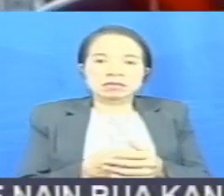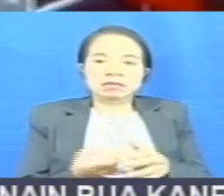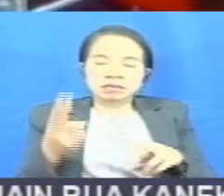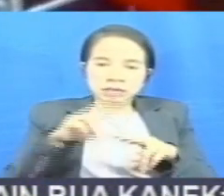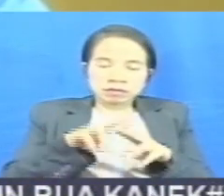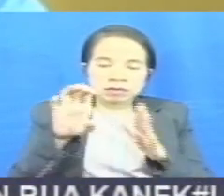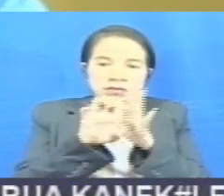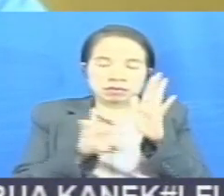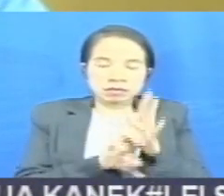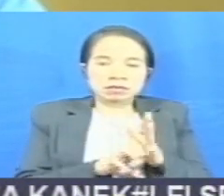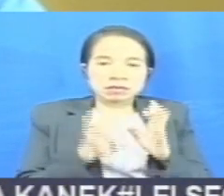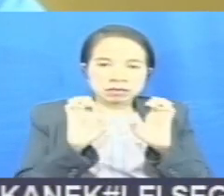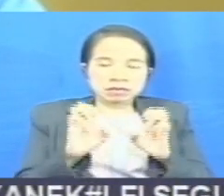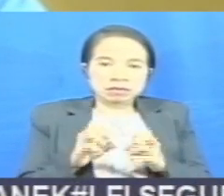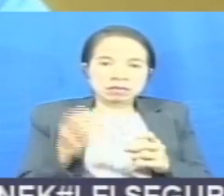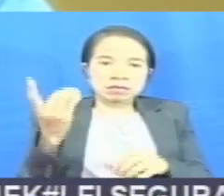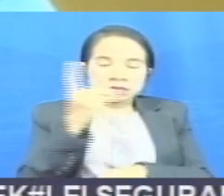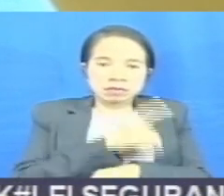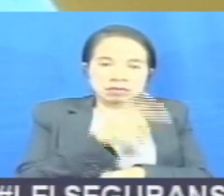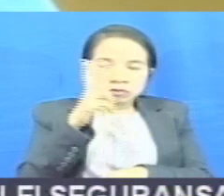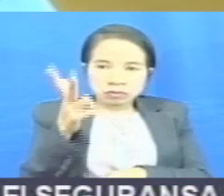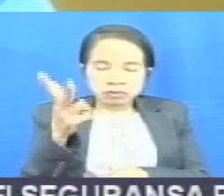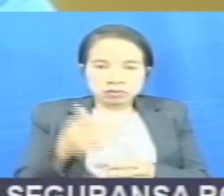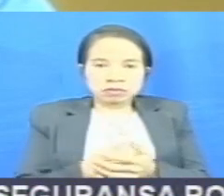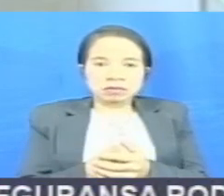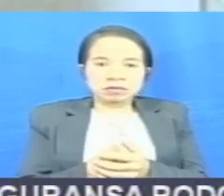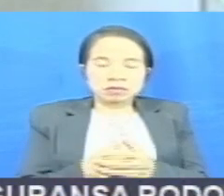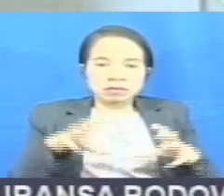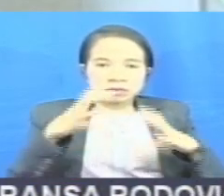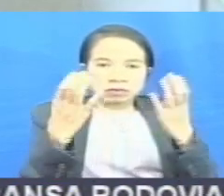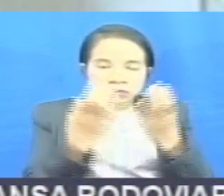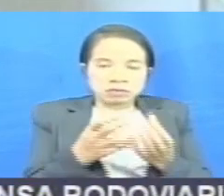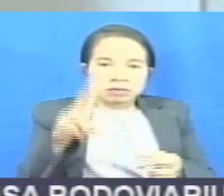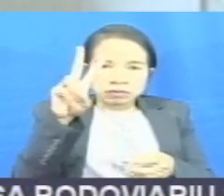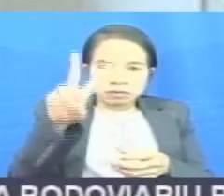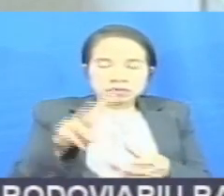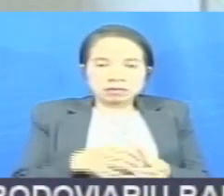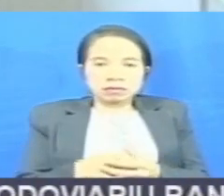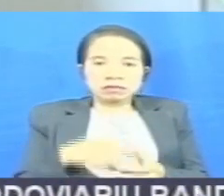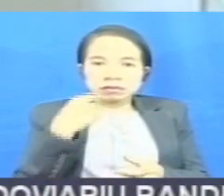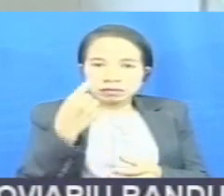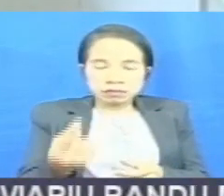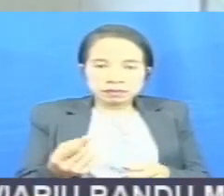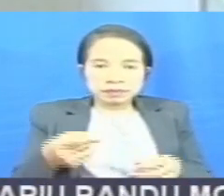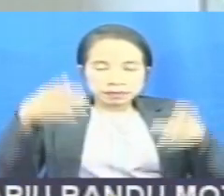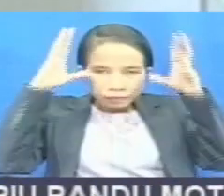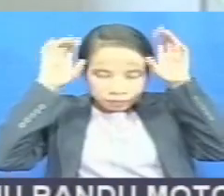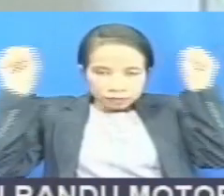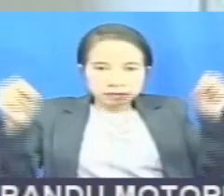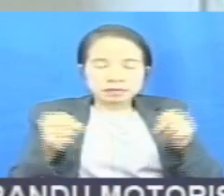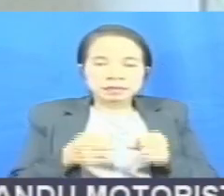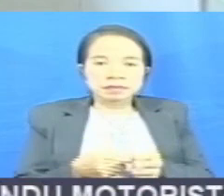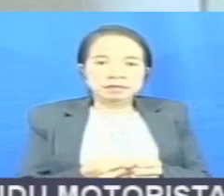estende estado de emergência, baloron tolo no lutan. O Conselho Ruané recomenda para o Presidente da República,